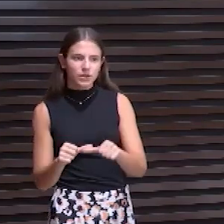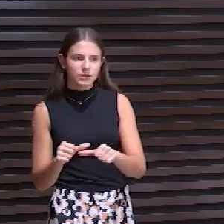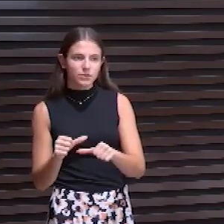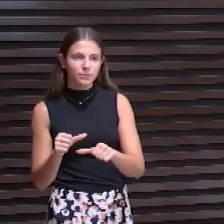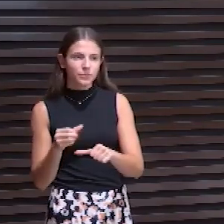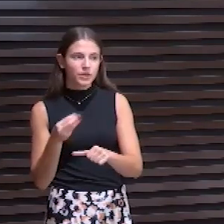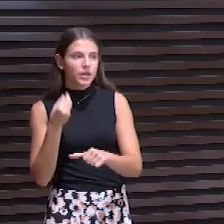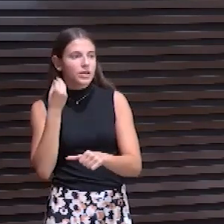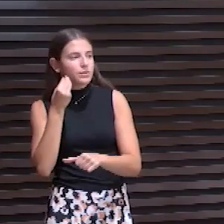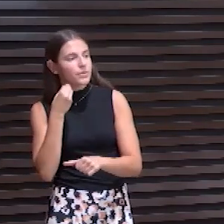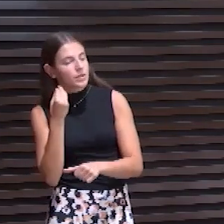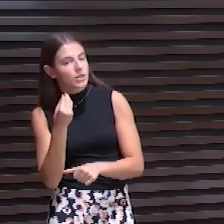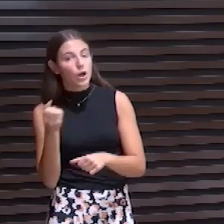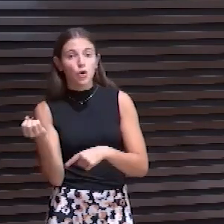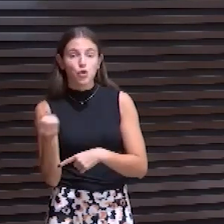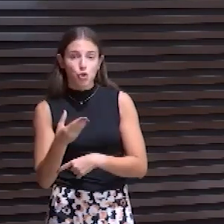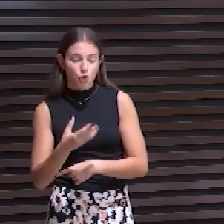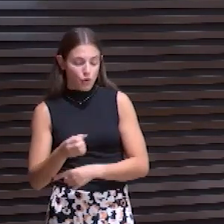novo nascimento,